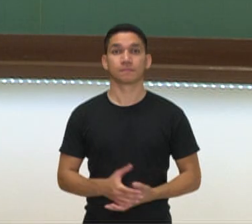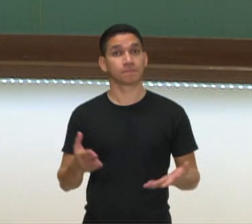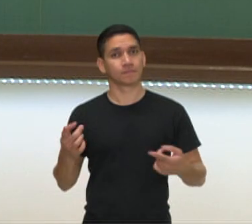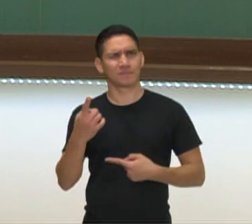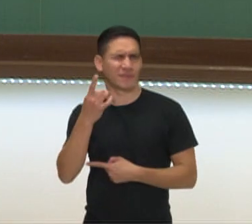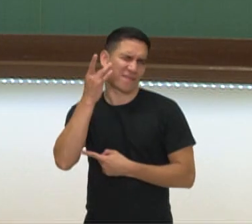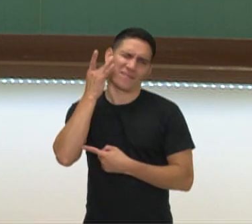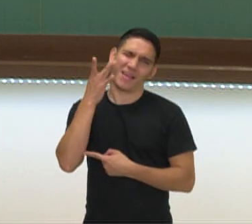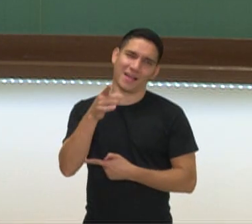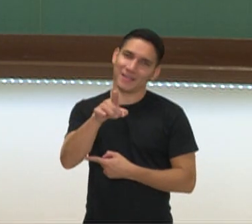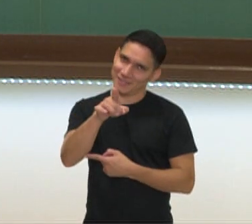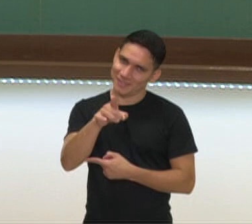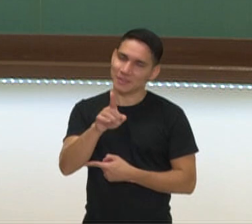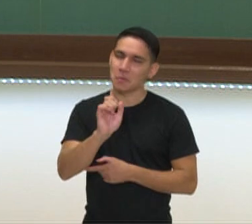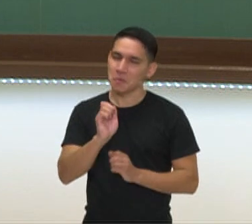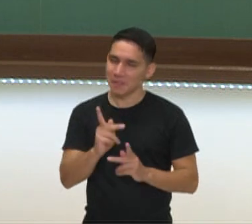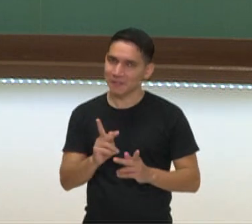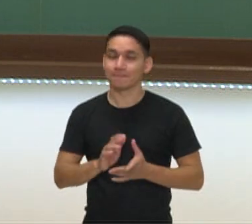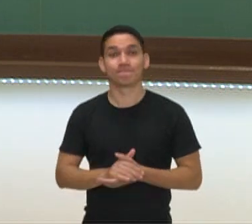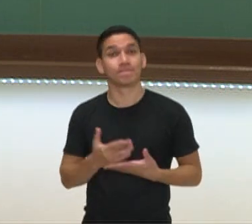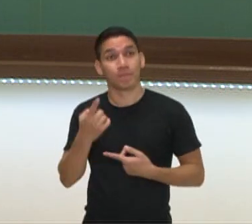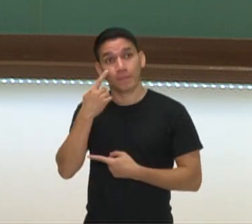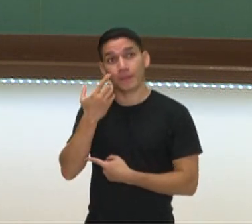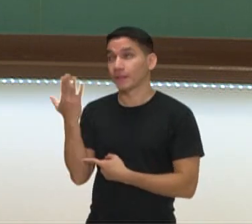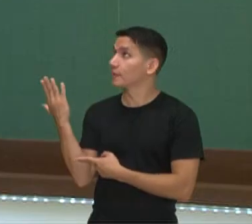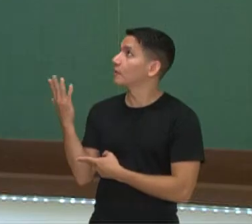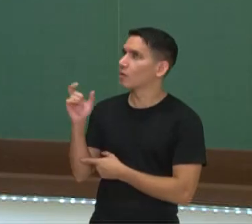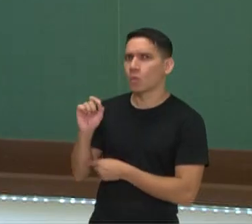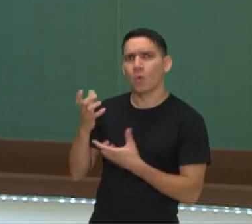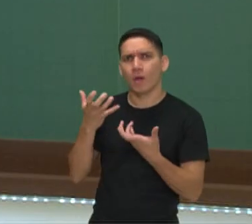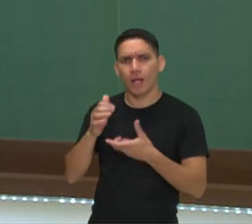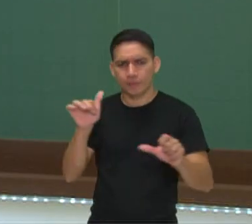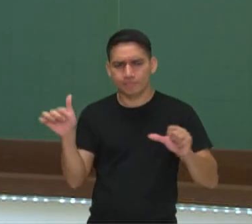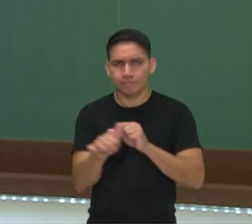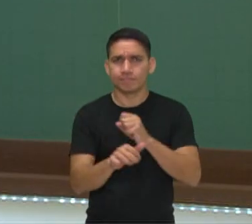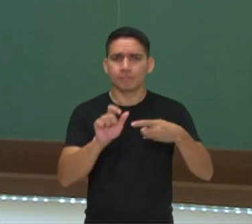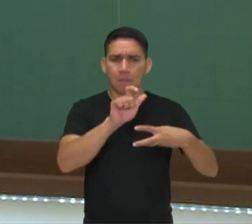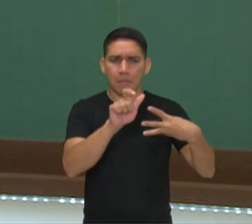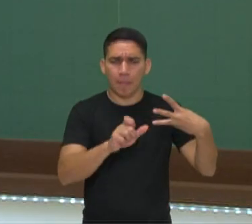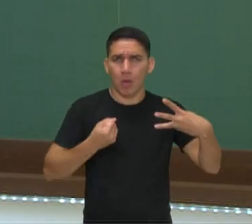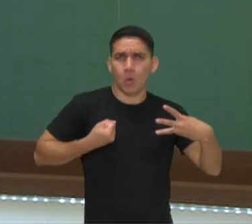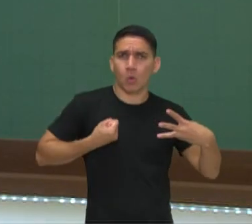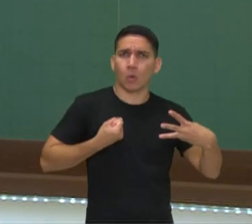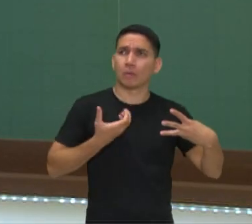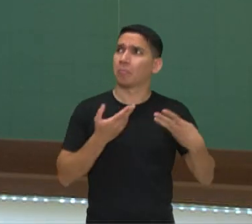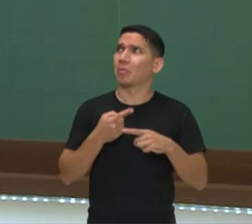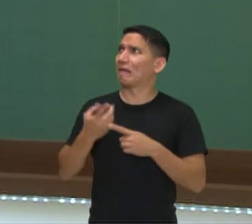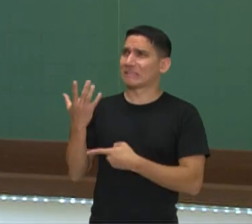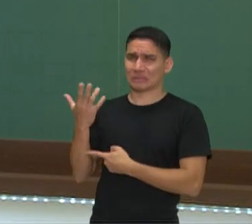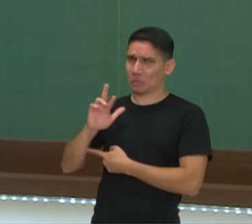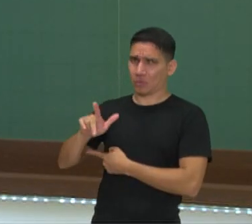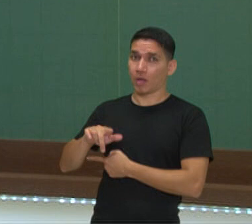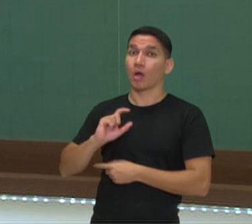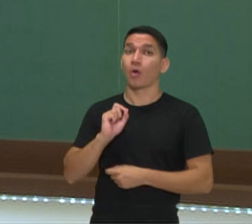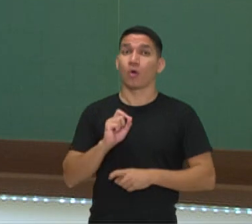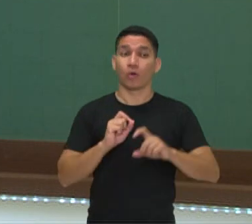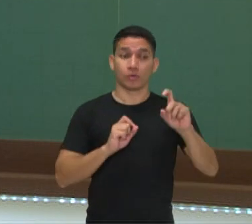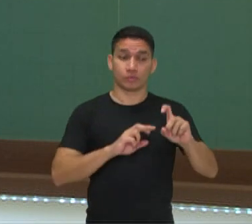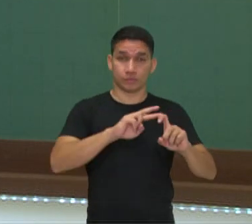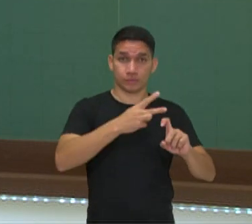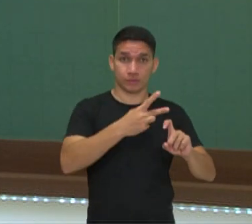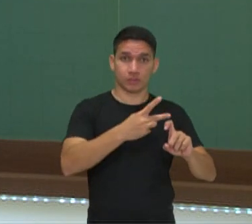Essa agora ficou mais tranquila para você, né? Olha lá, quero transformar num trinômio, porque assim não é. Quadrado do primeiro,